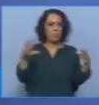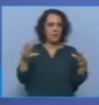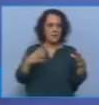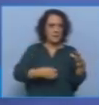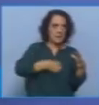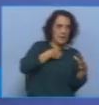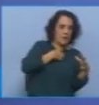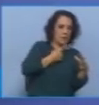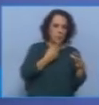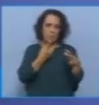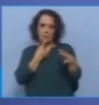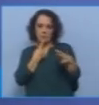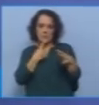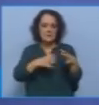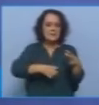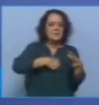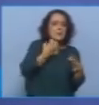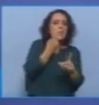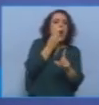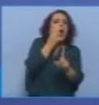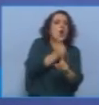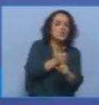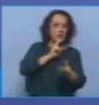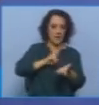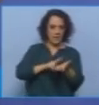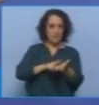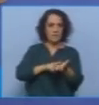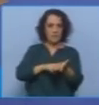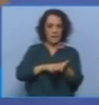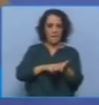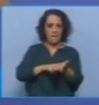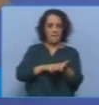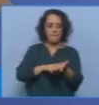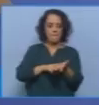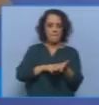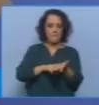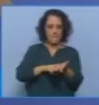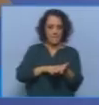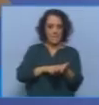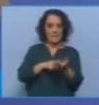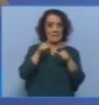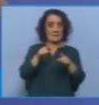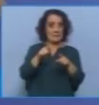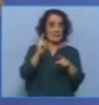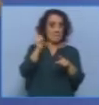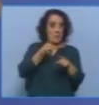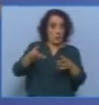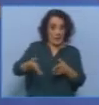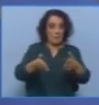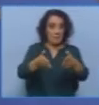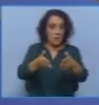é? O perceber pelo sentimento esta realidade. Aí é que é o caminho que se tem que fazer, não